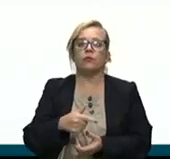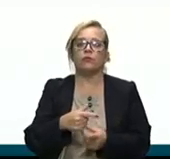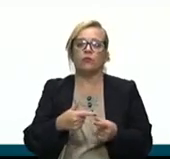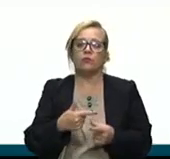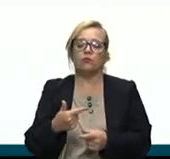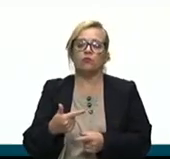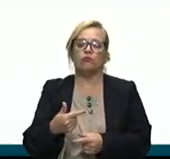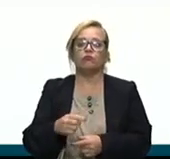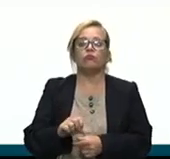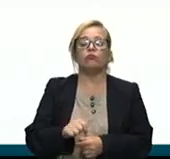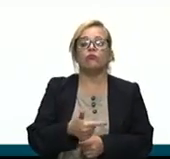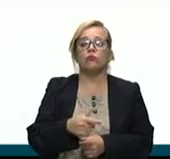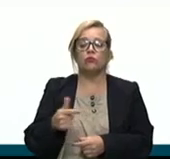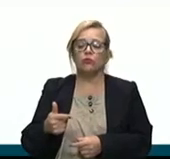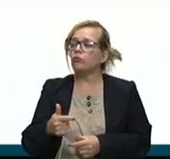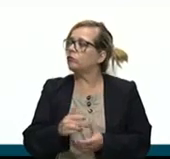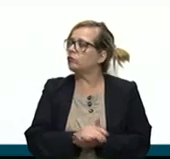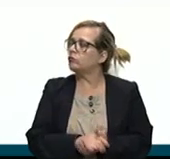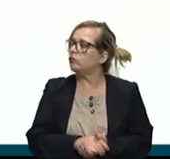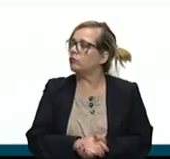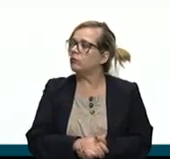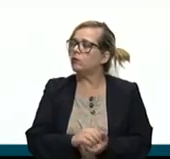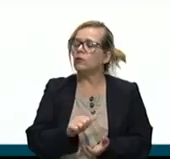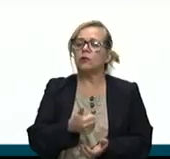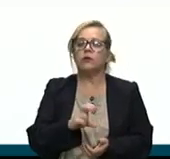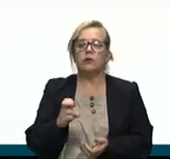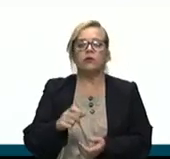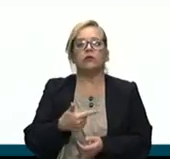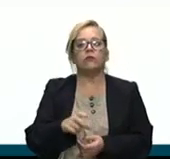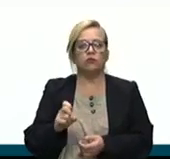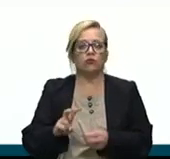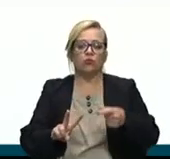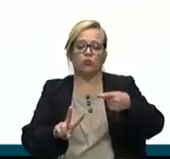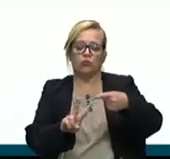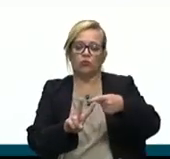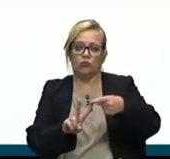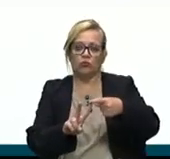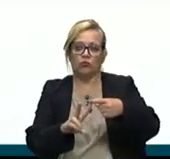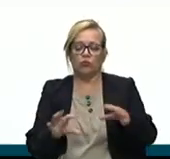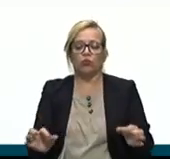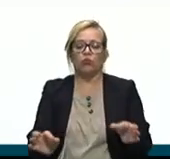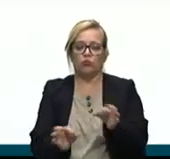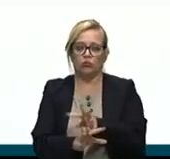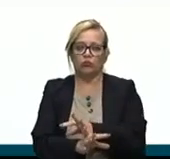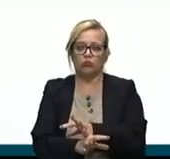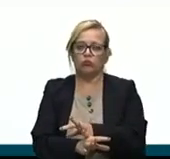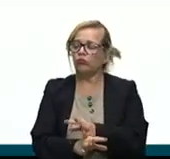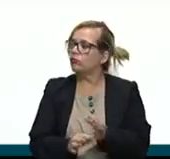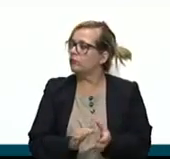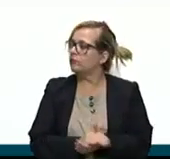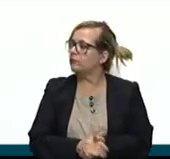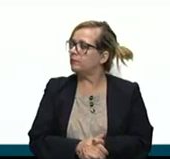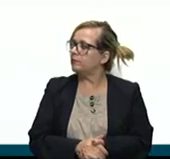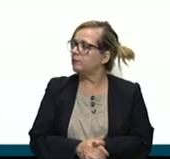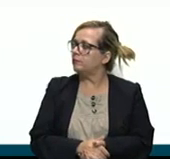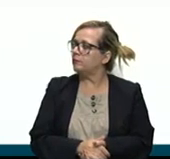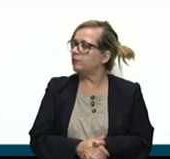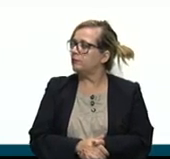81. 12 ao quadrado, 144. 15 ao quadrado, 225. 21 ao